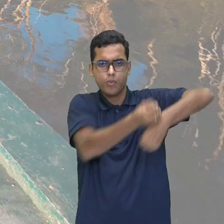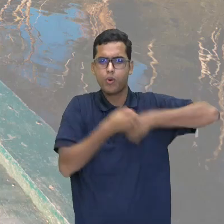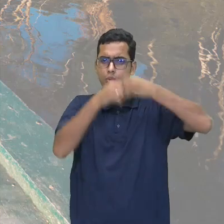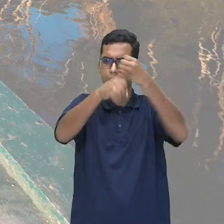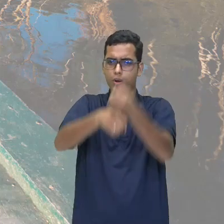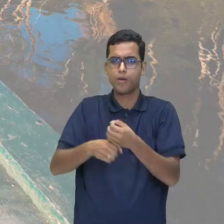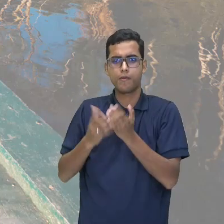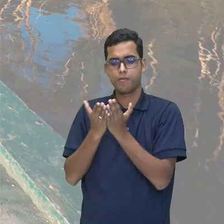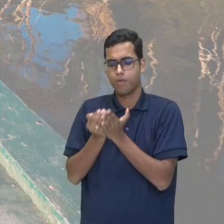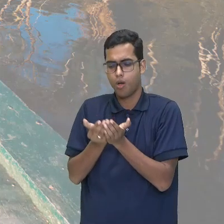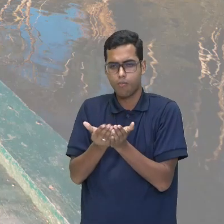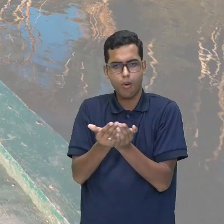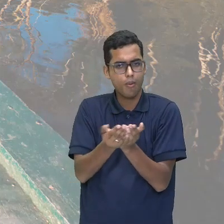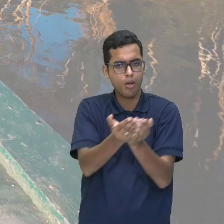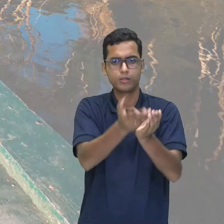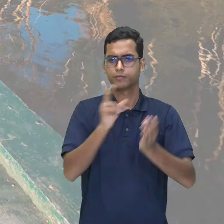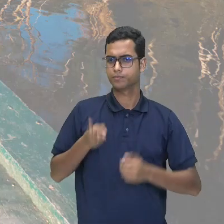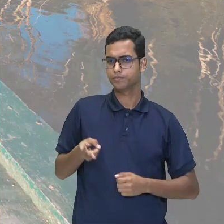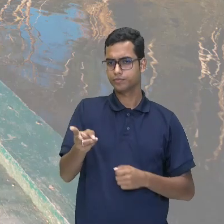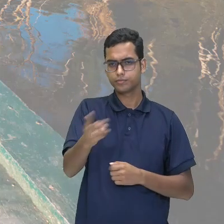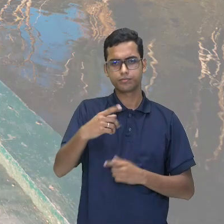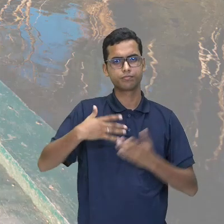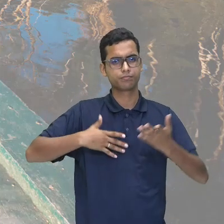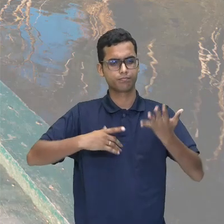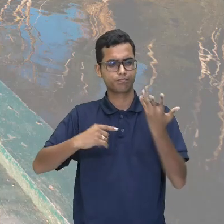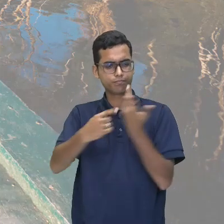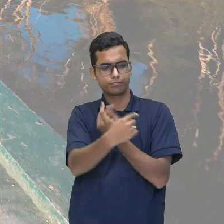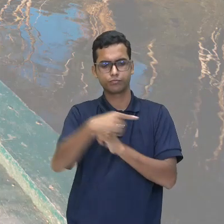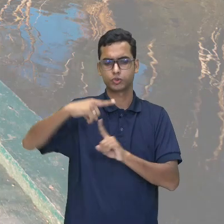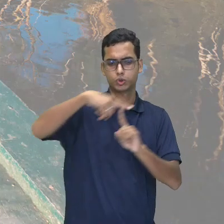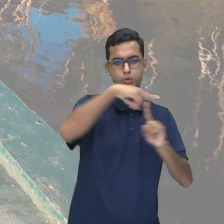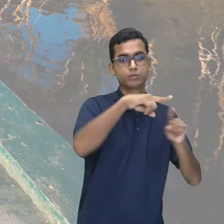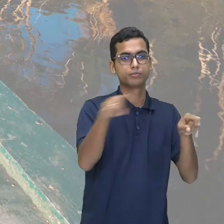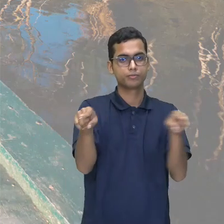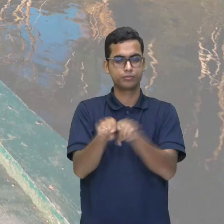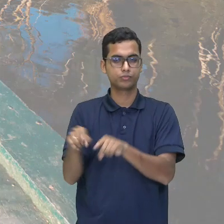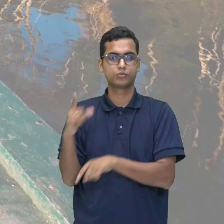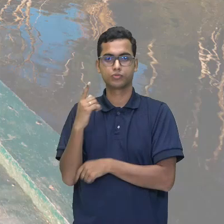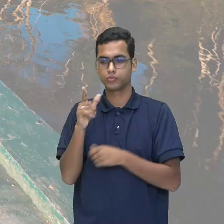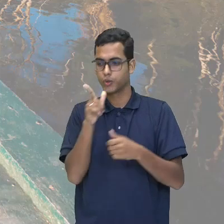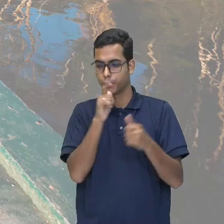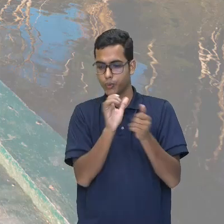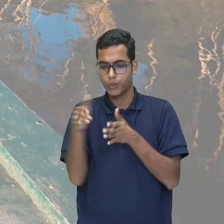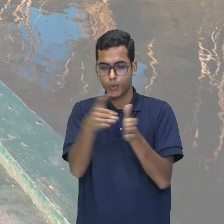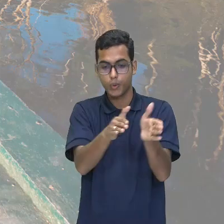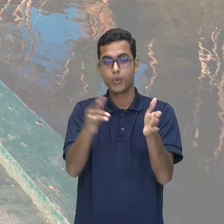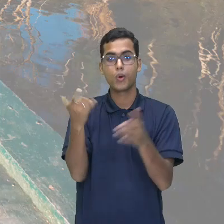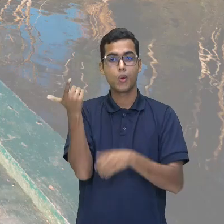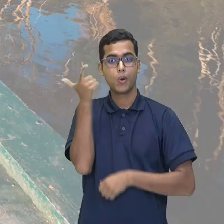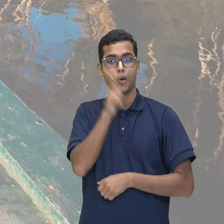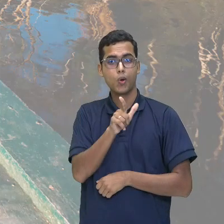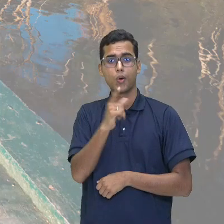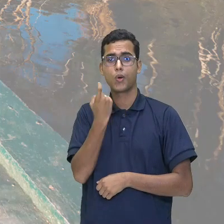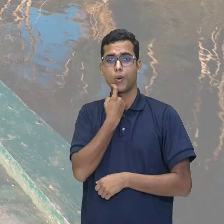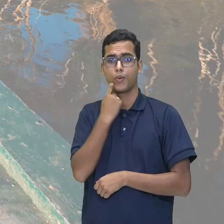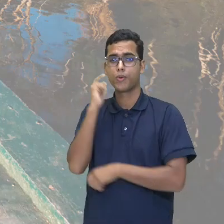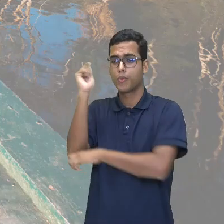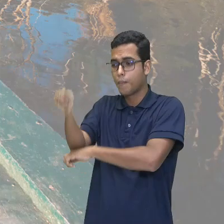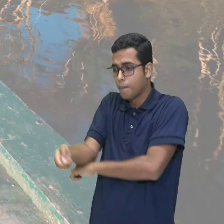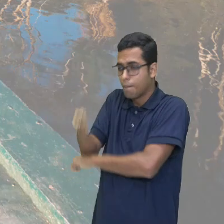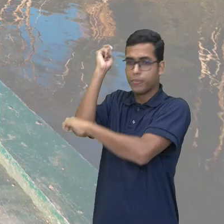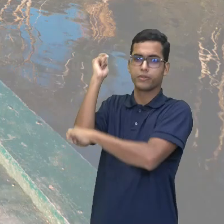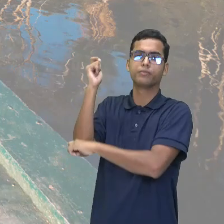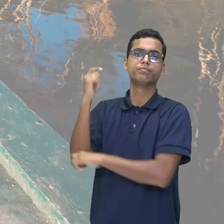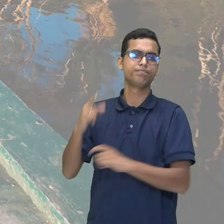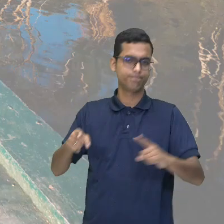barcos para sua locomoção. O rio é sua fonte de renda e sobrevivência e eles praticam também a